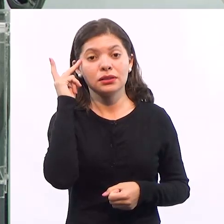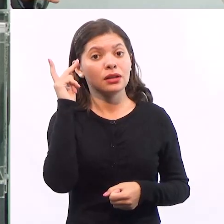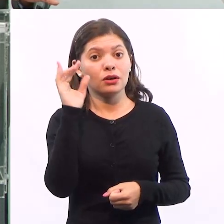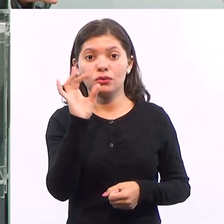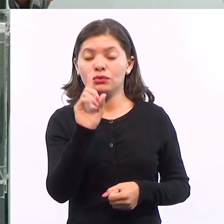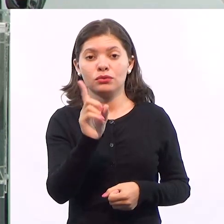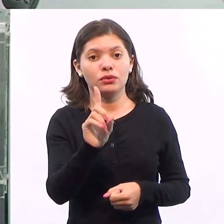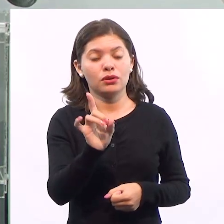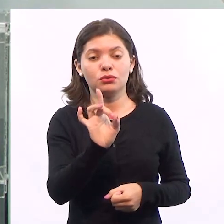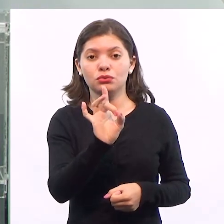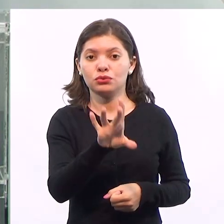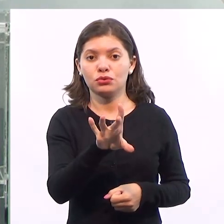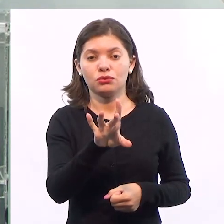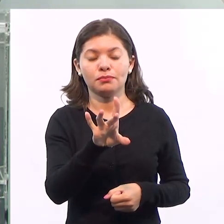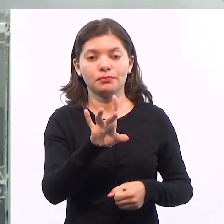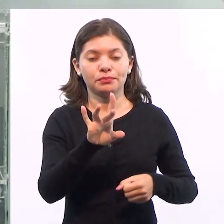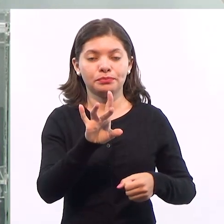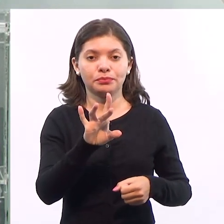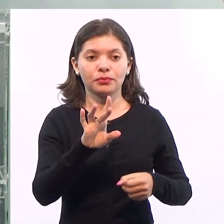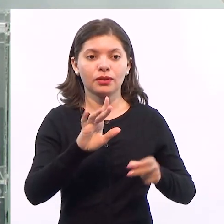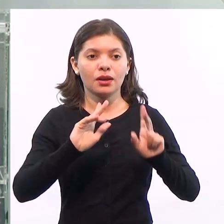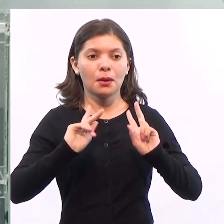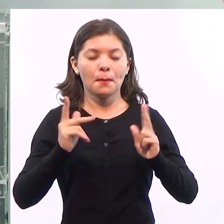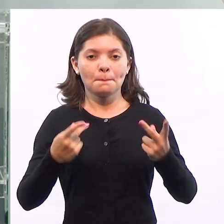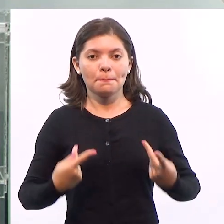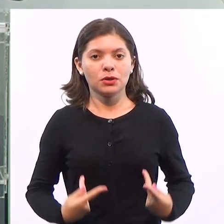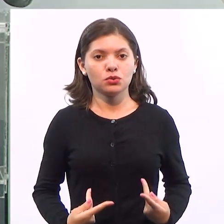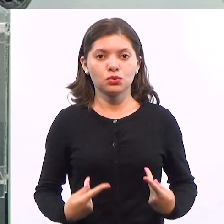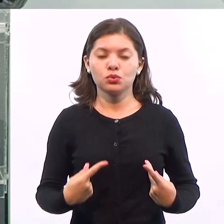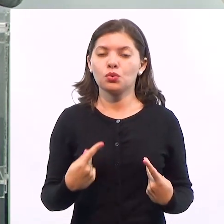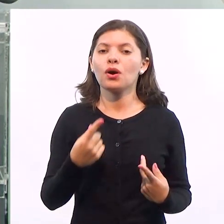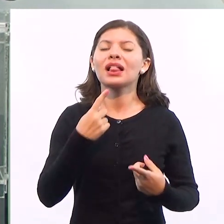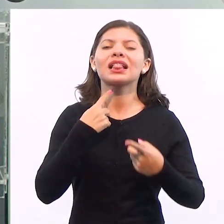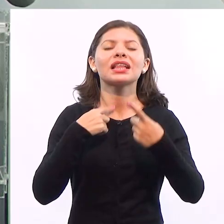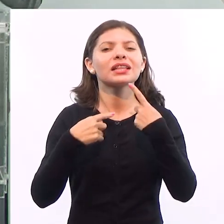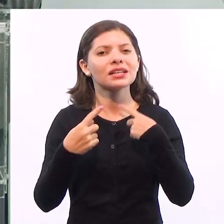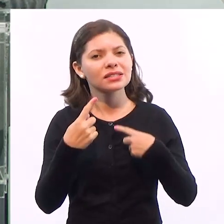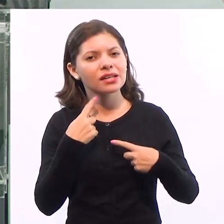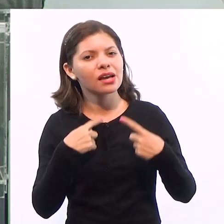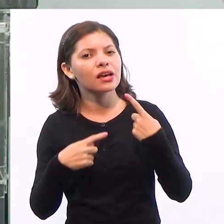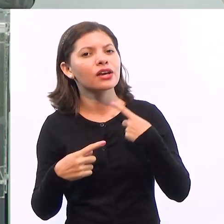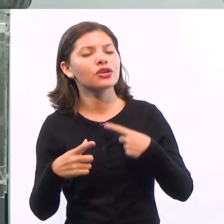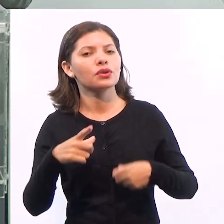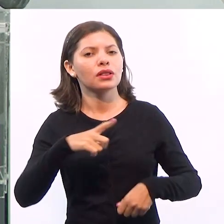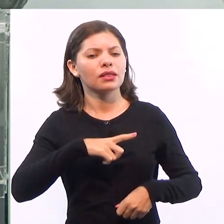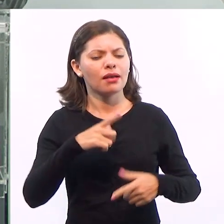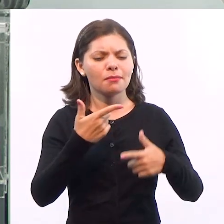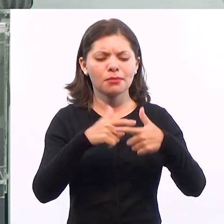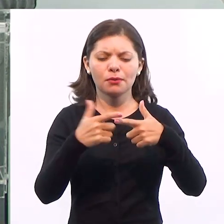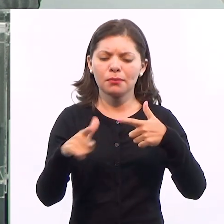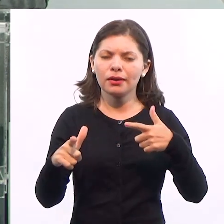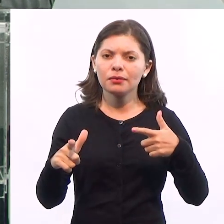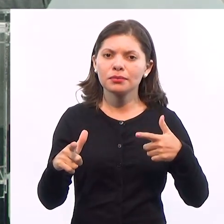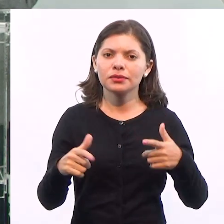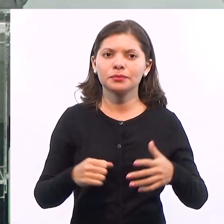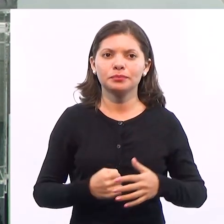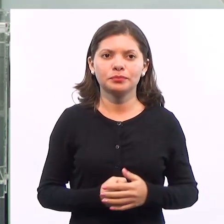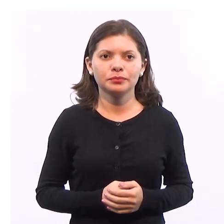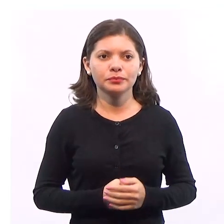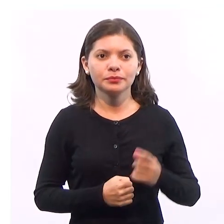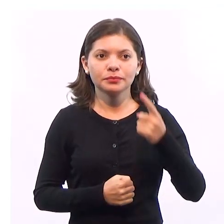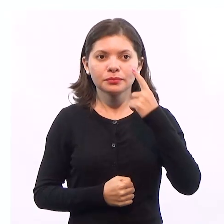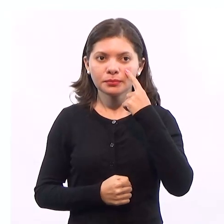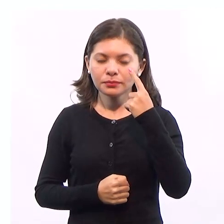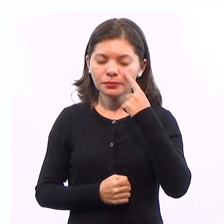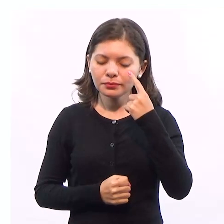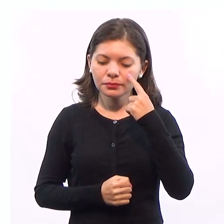na pessoa humana, mas a pessoa como um todo, que também tem desejos, tem necessidades, tem problemas e tudo mais. Vamos entender um pouco mais